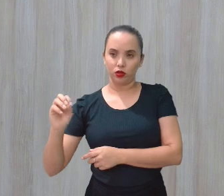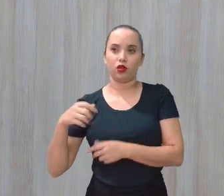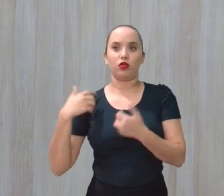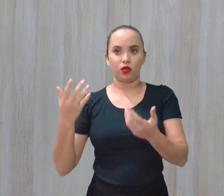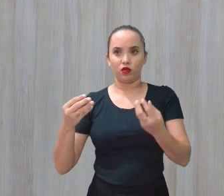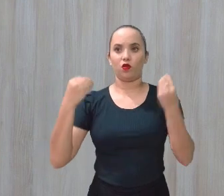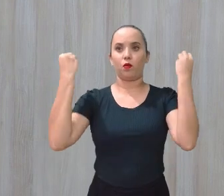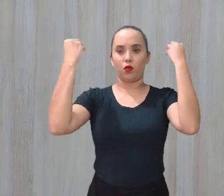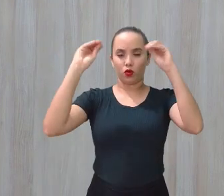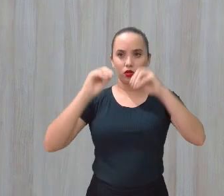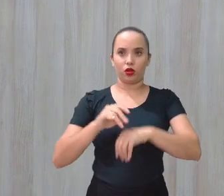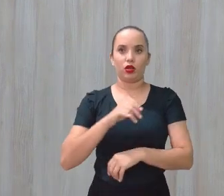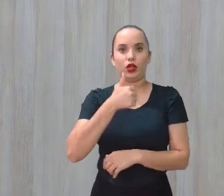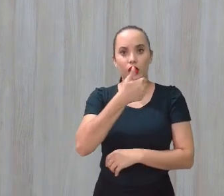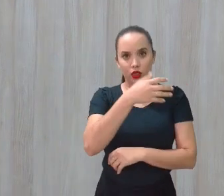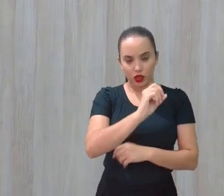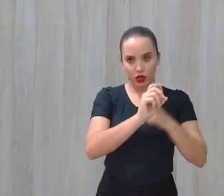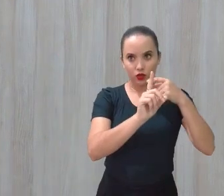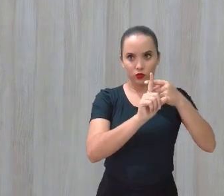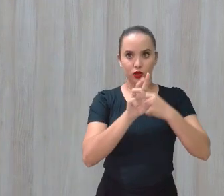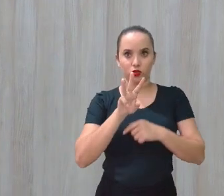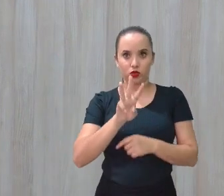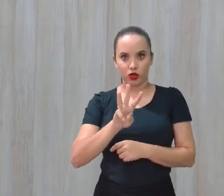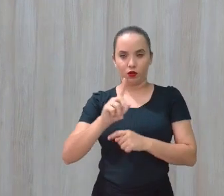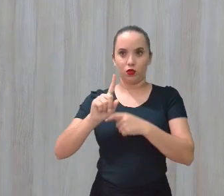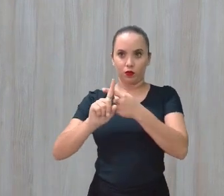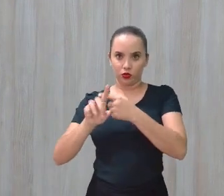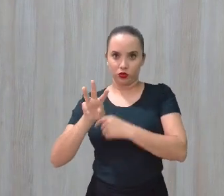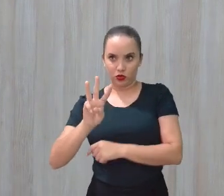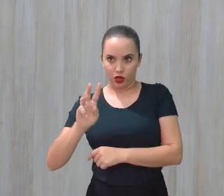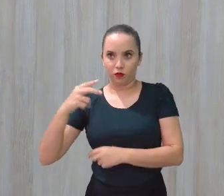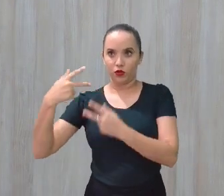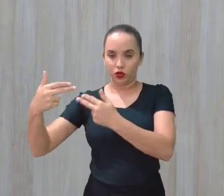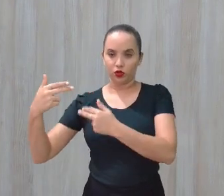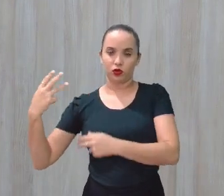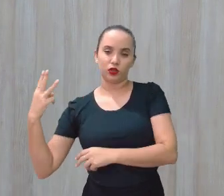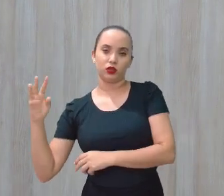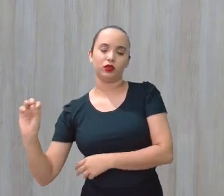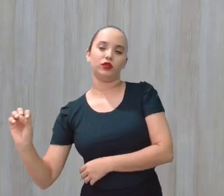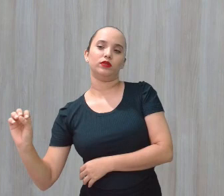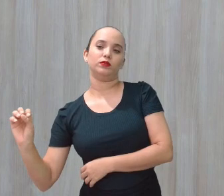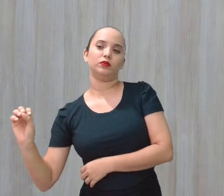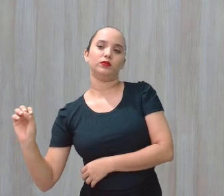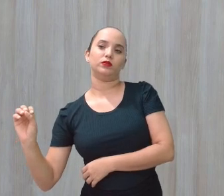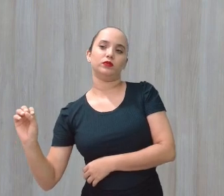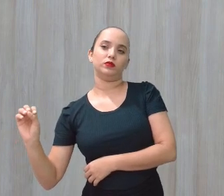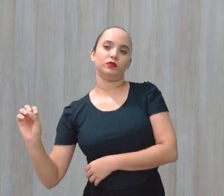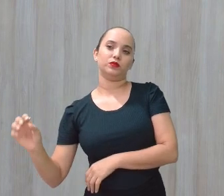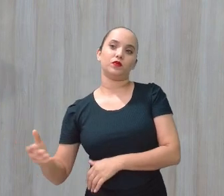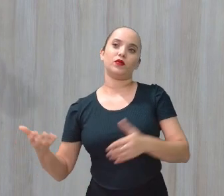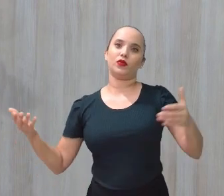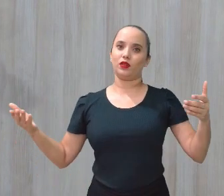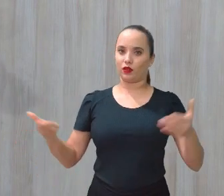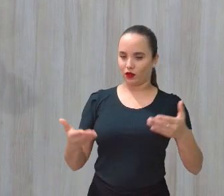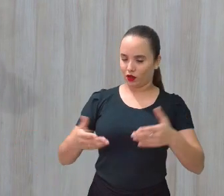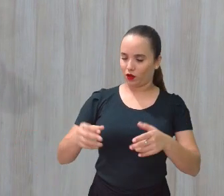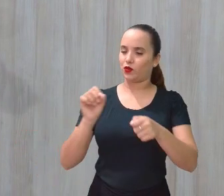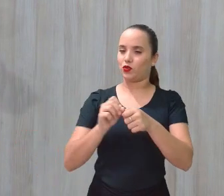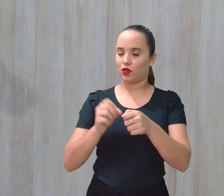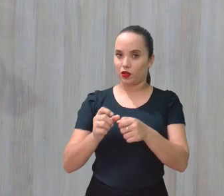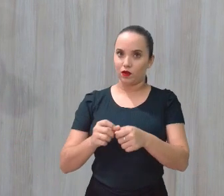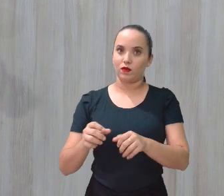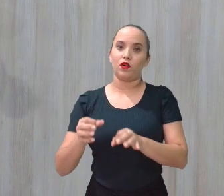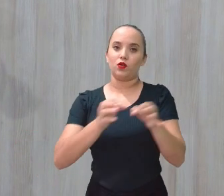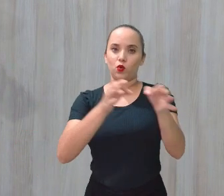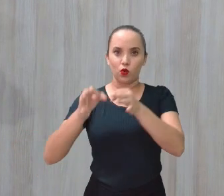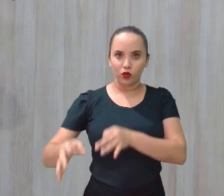mais w, ficando 10 mais w igual a 30. Aí agora a gente vai e faz aquela